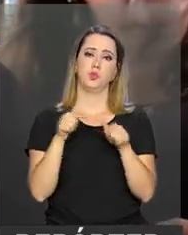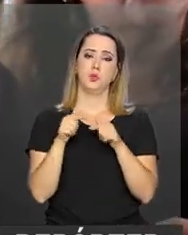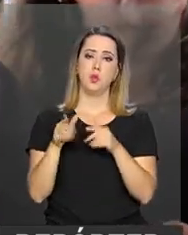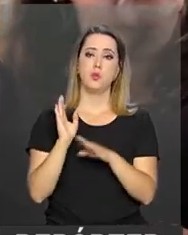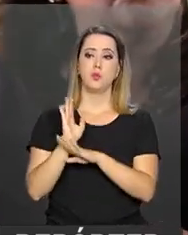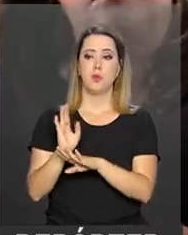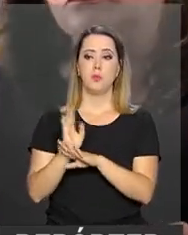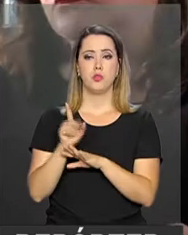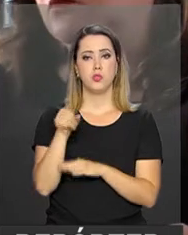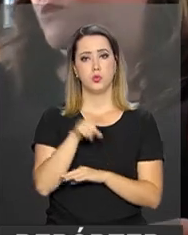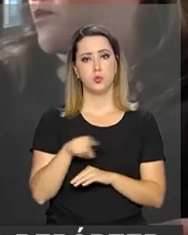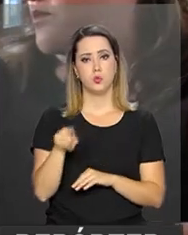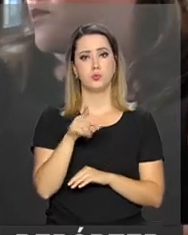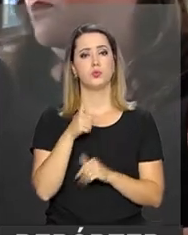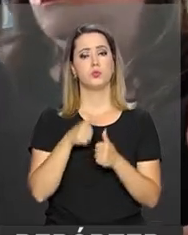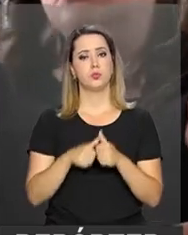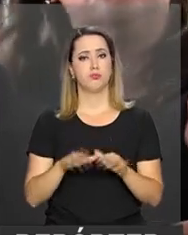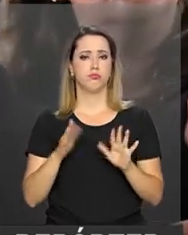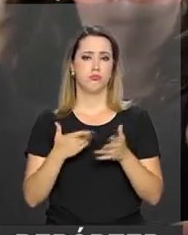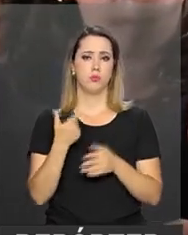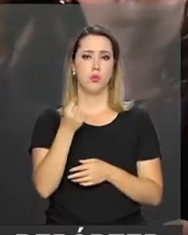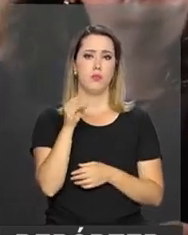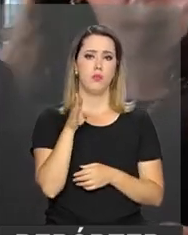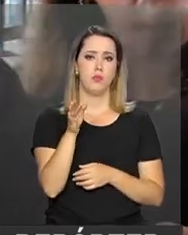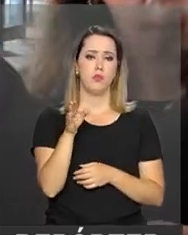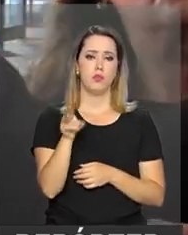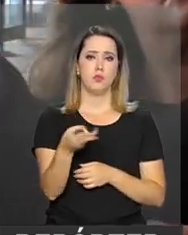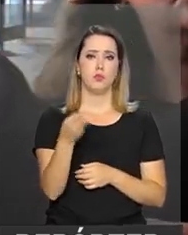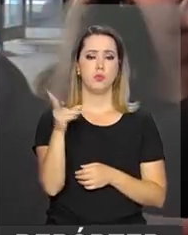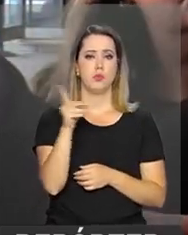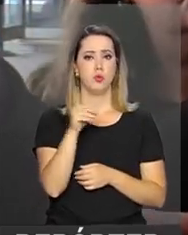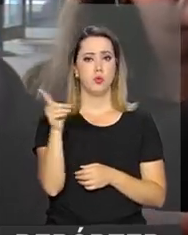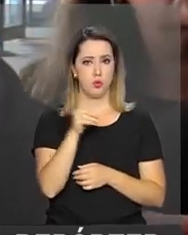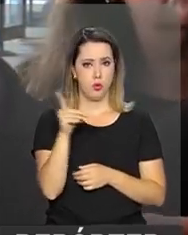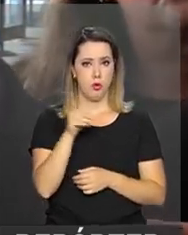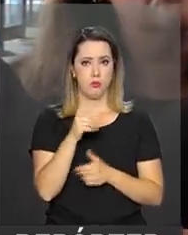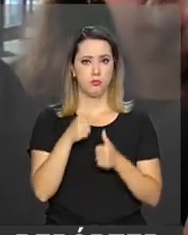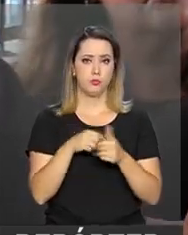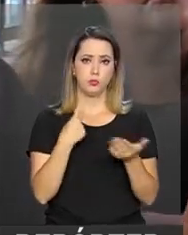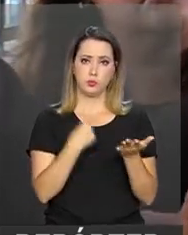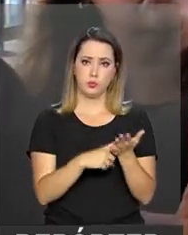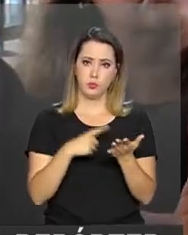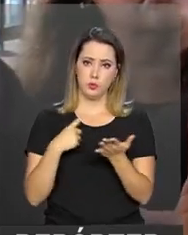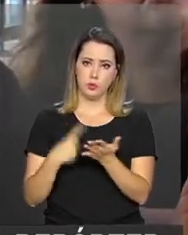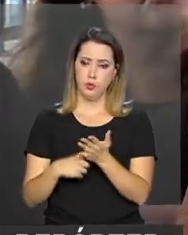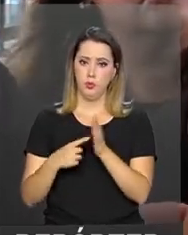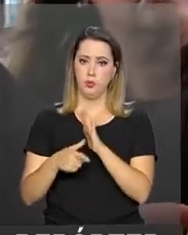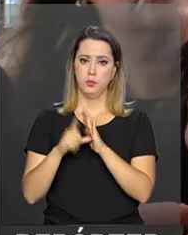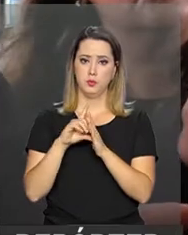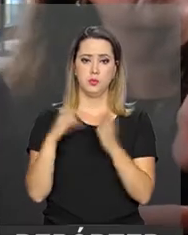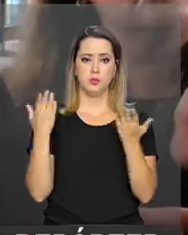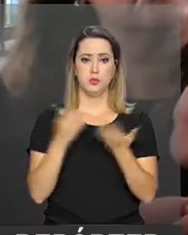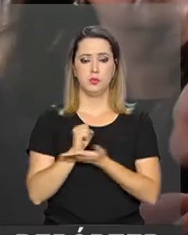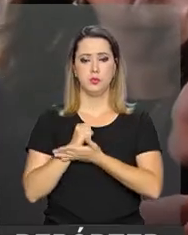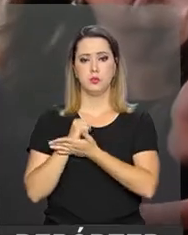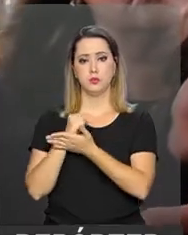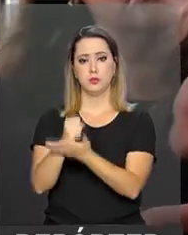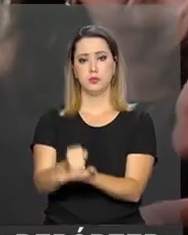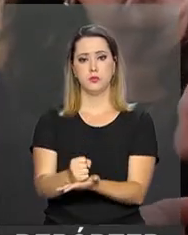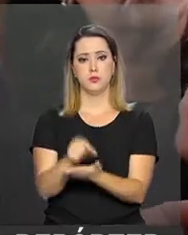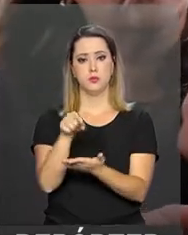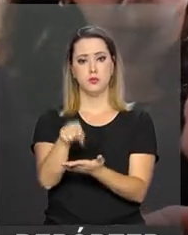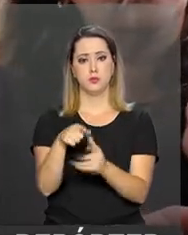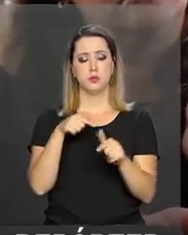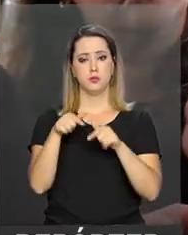cooperação, que está na ordem de 20 milhões de dólares estabelecidos num convênio anterior, que agora estão disponibilizados para